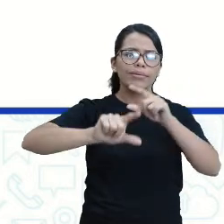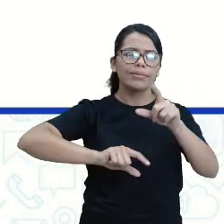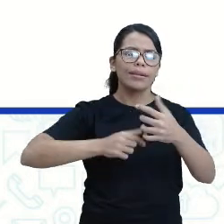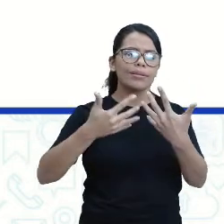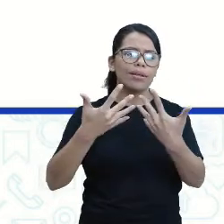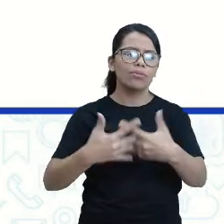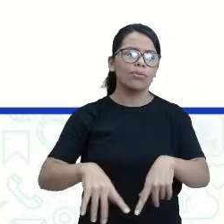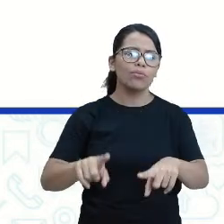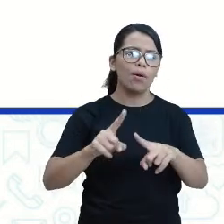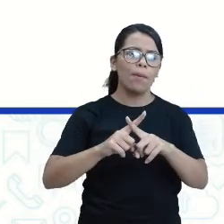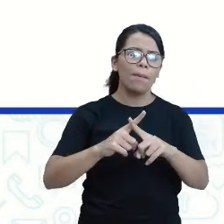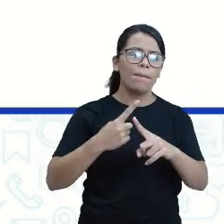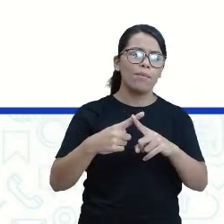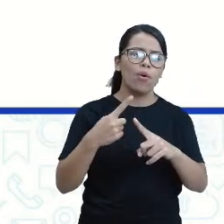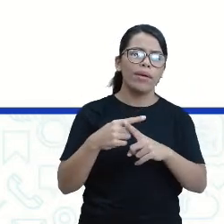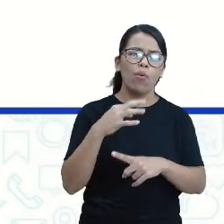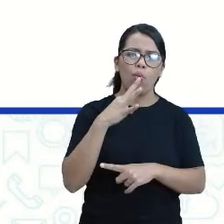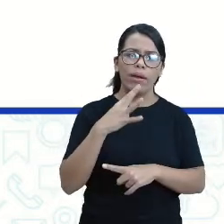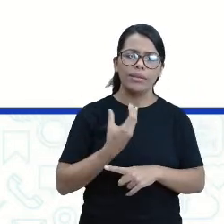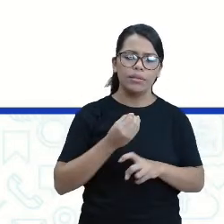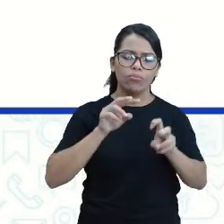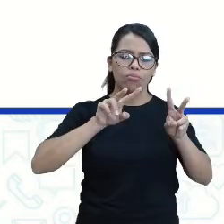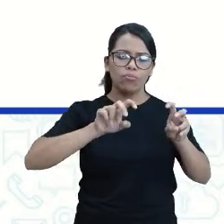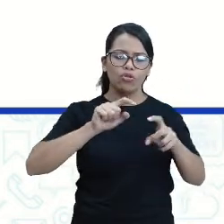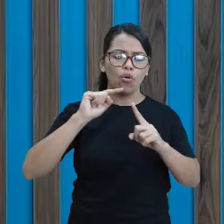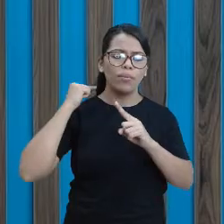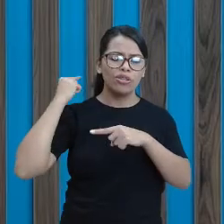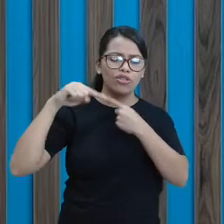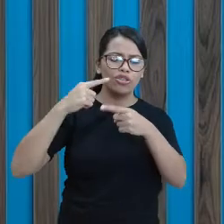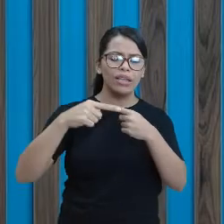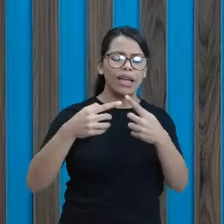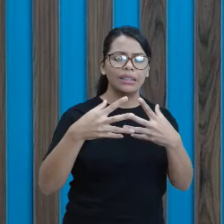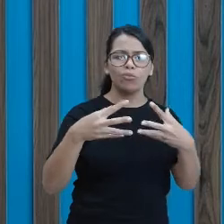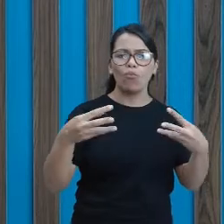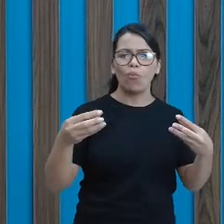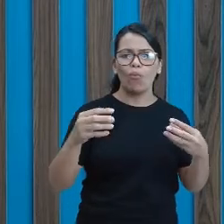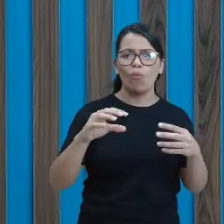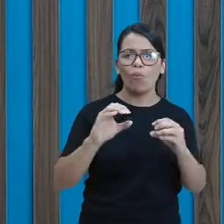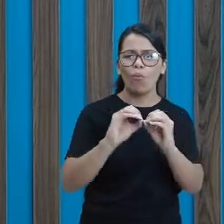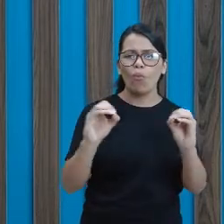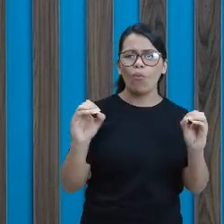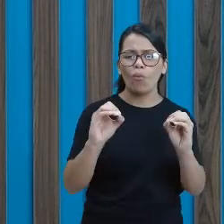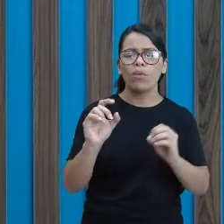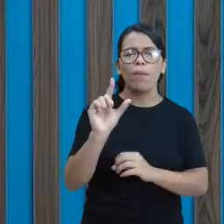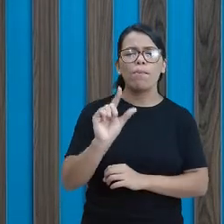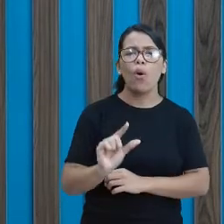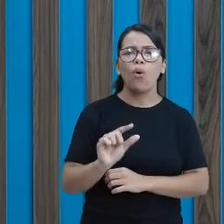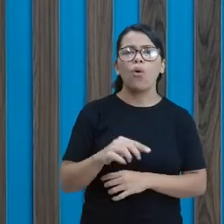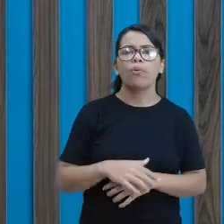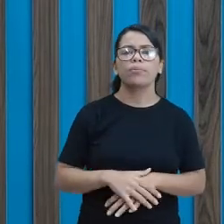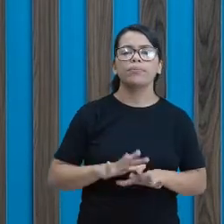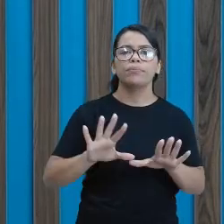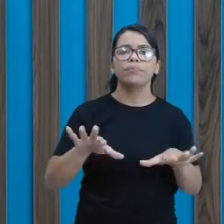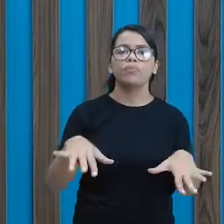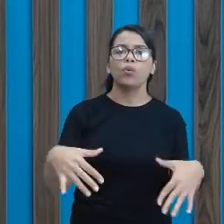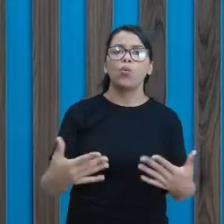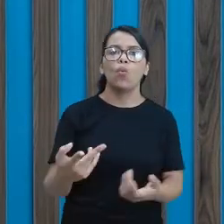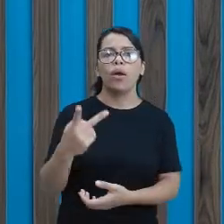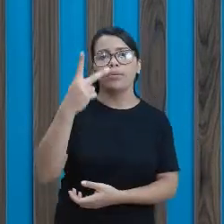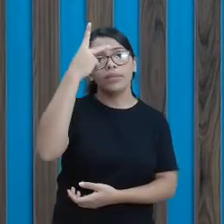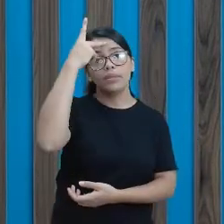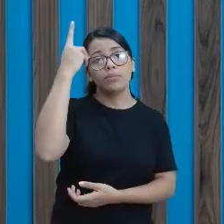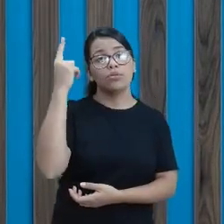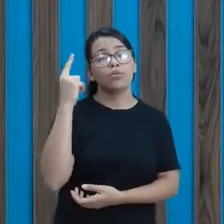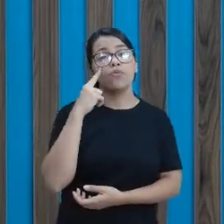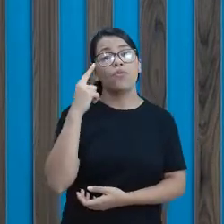né? Então, quando as pessoas foram rever os conceitos de Mendel e aí, ó, aliaram